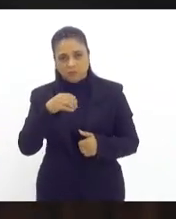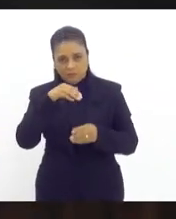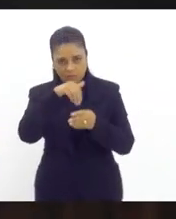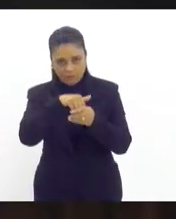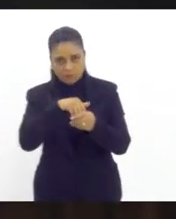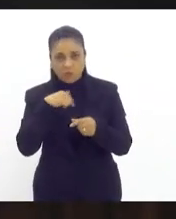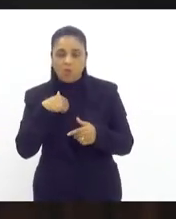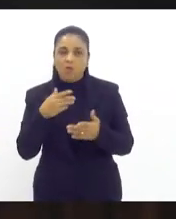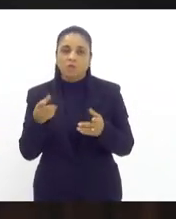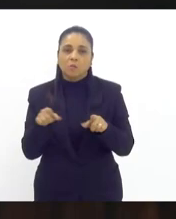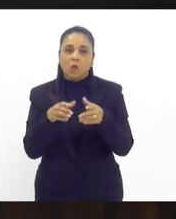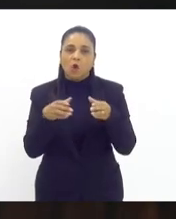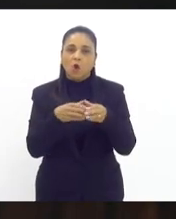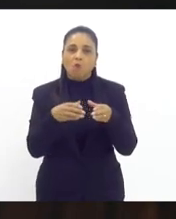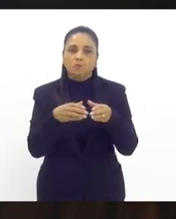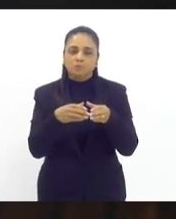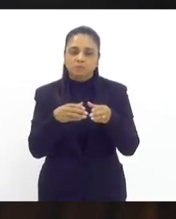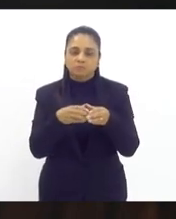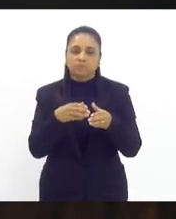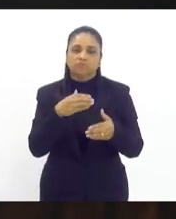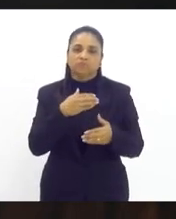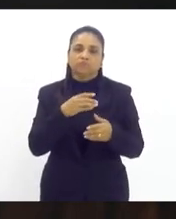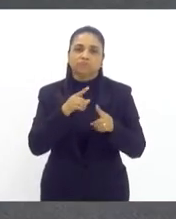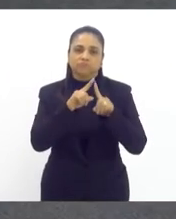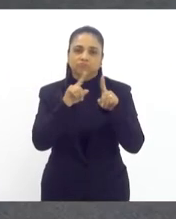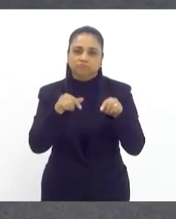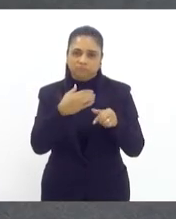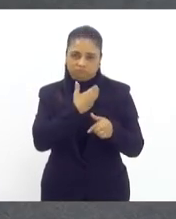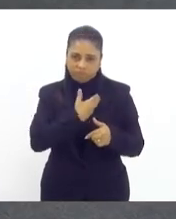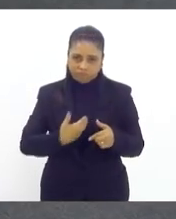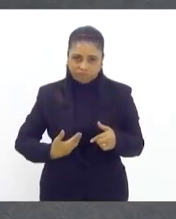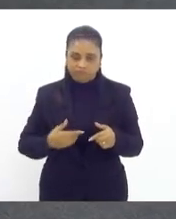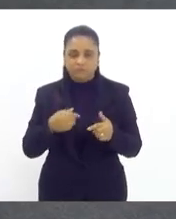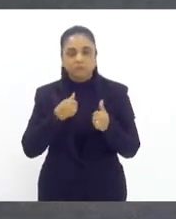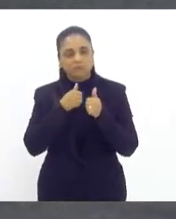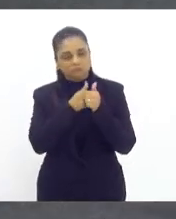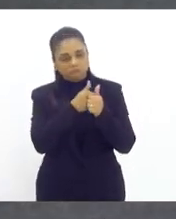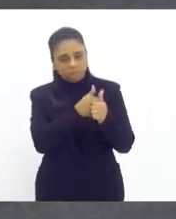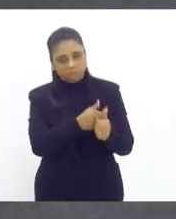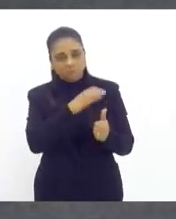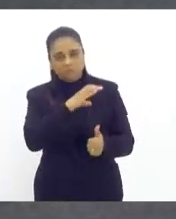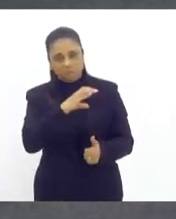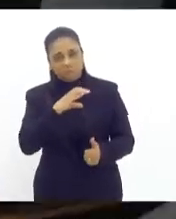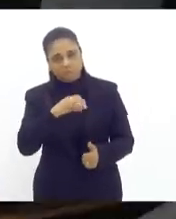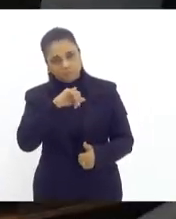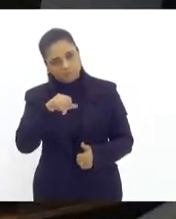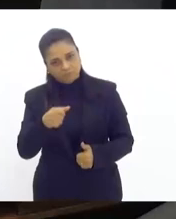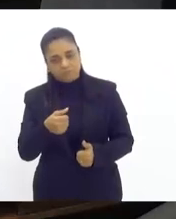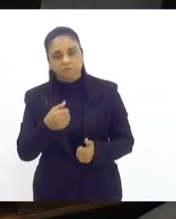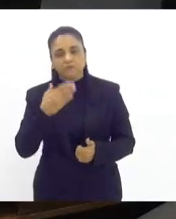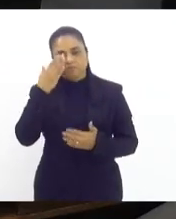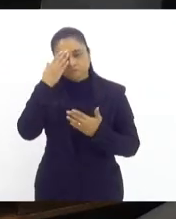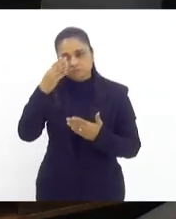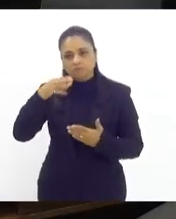dos Servidores Públicos também deputada acompanho o parecer da ccj obrigado